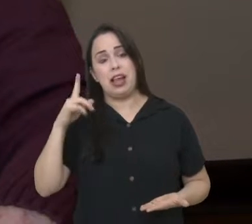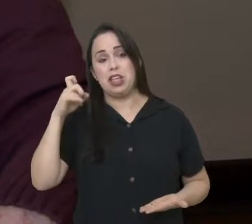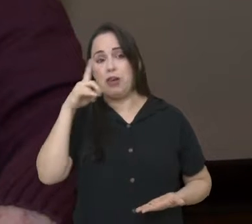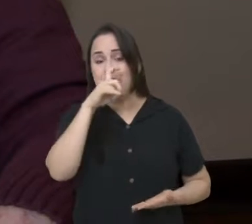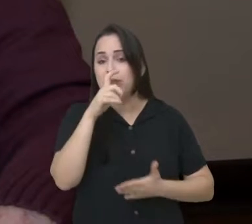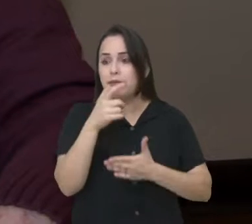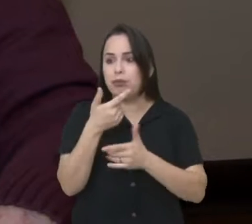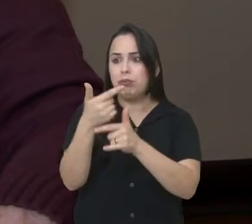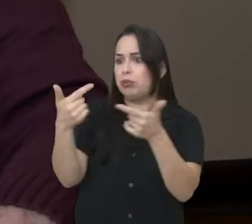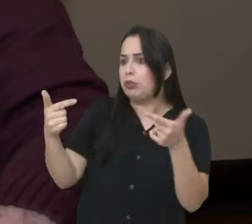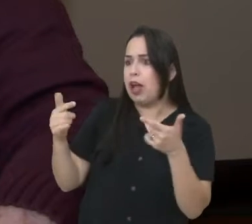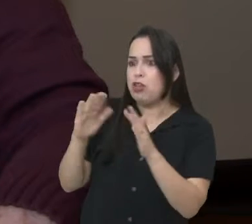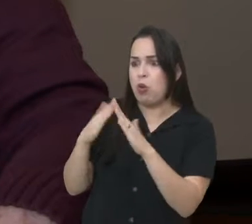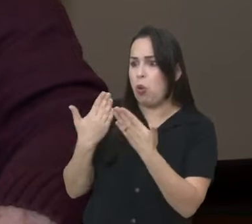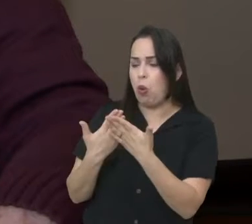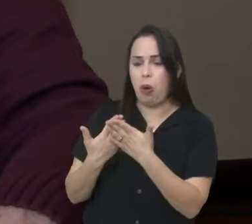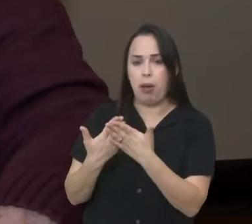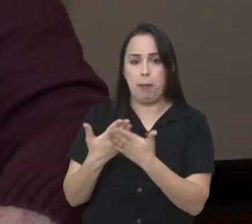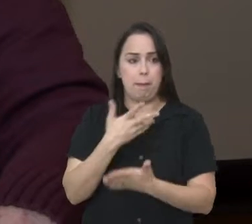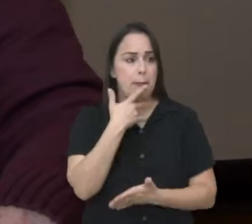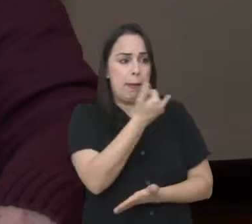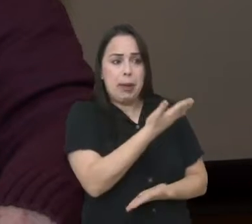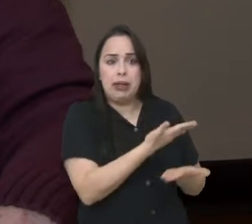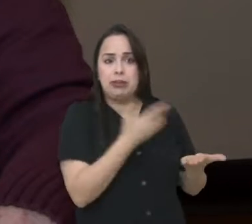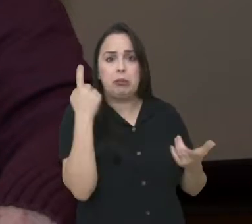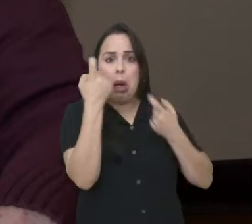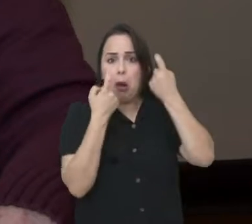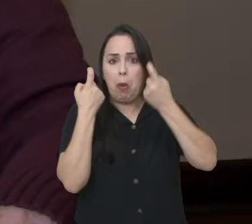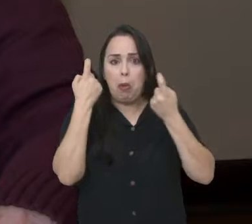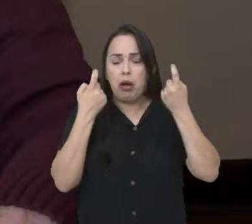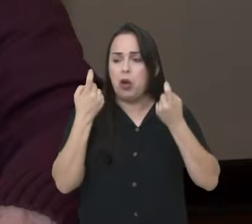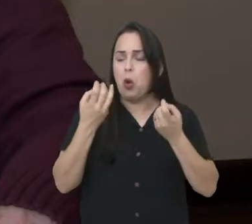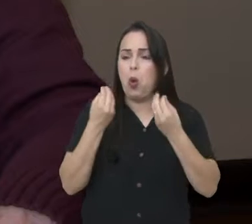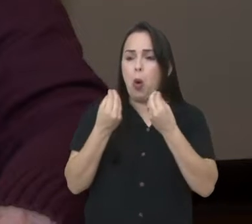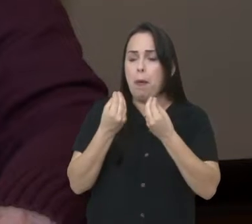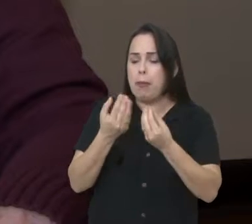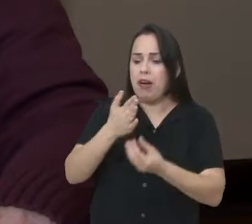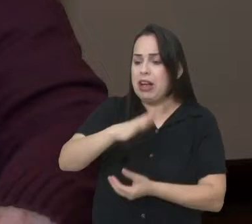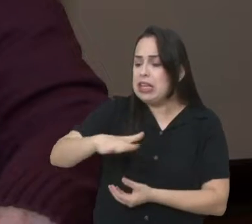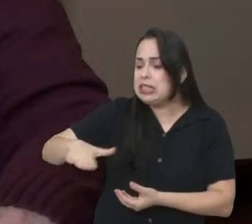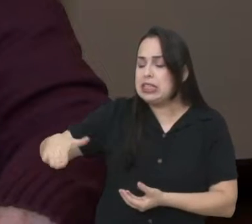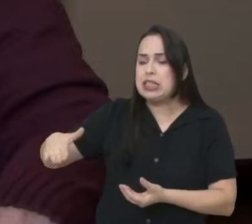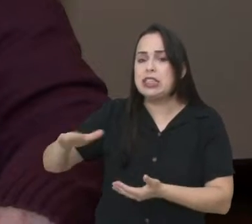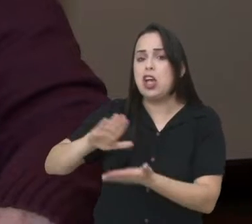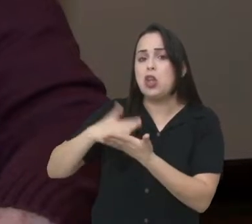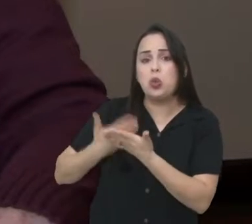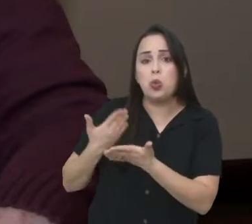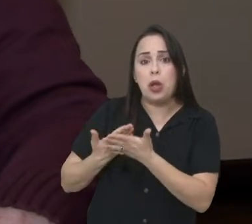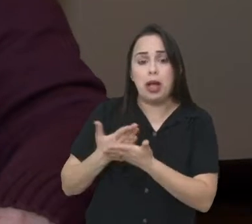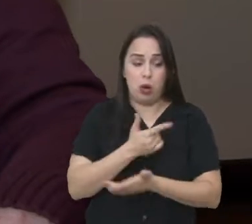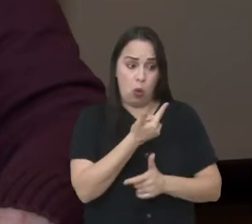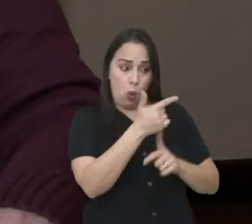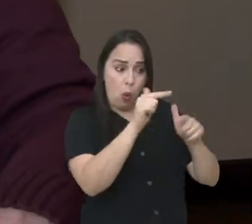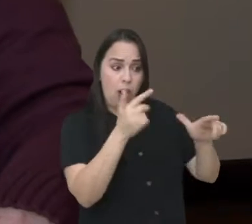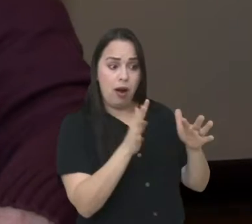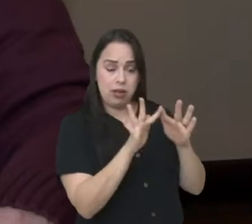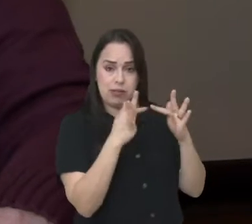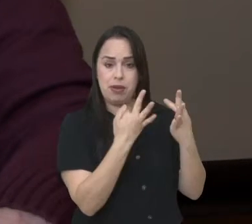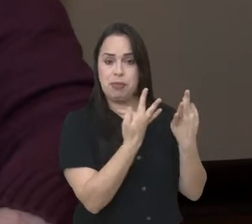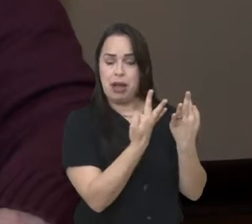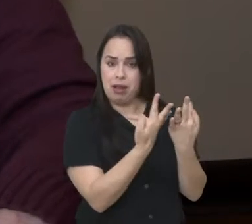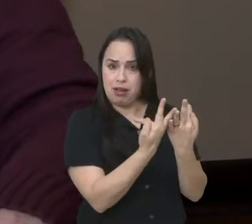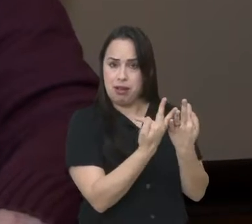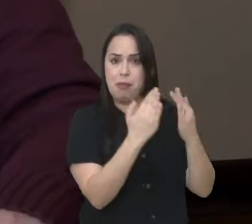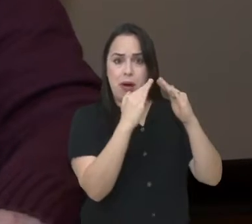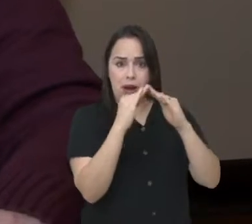tinha escola. Meu pai ficou preocupado porque como que ia fazer? Não era só nós, que tinha outras pessoas